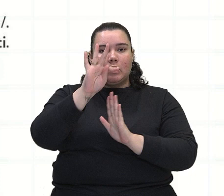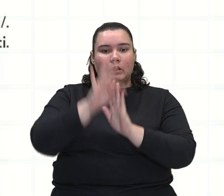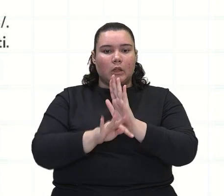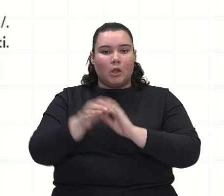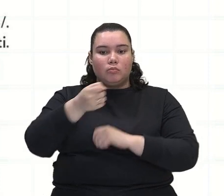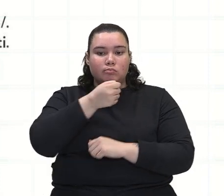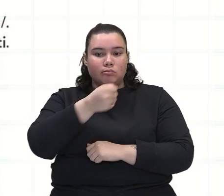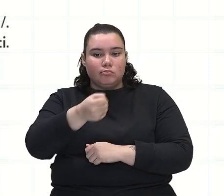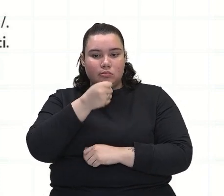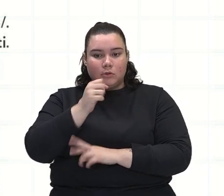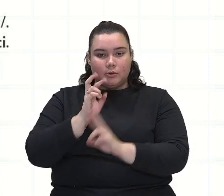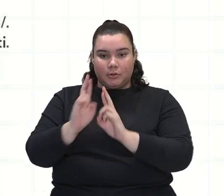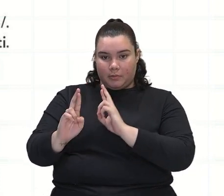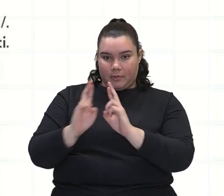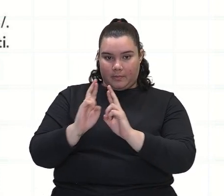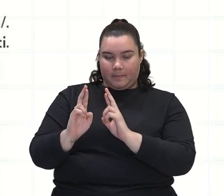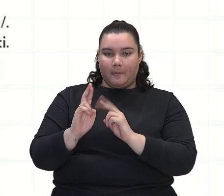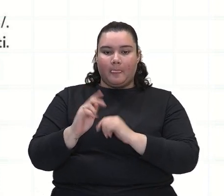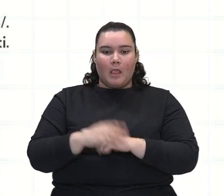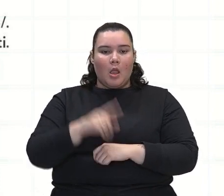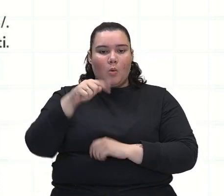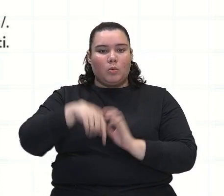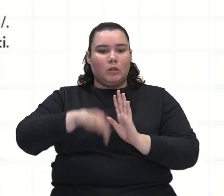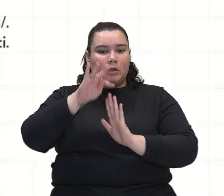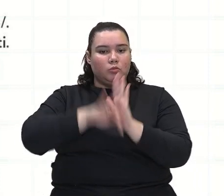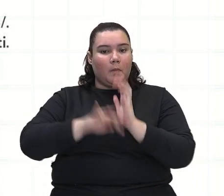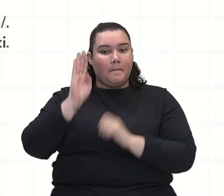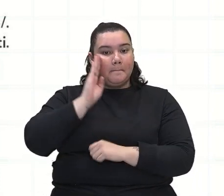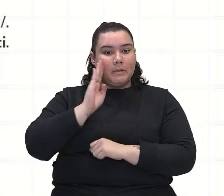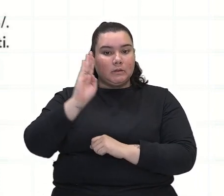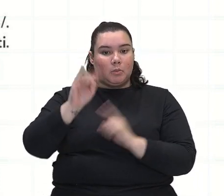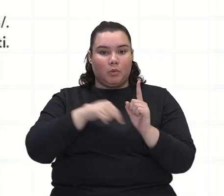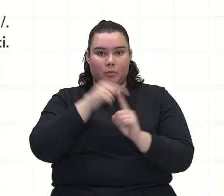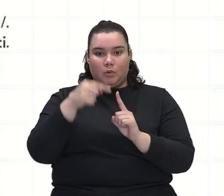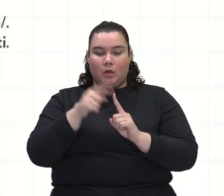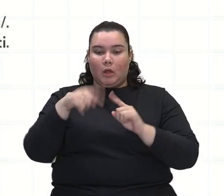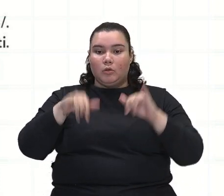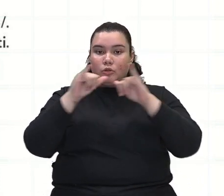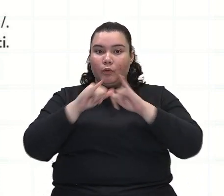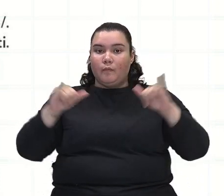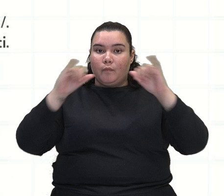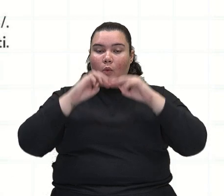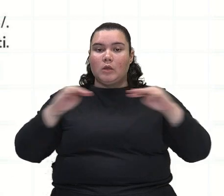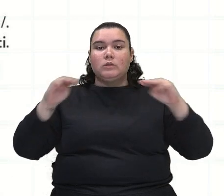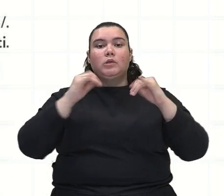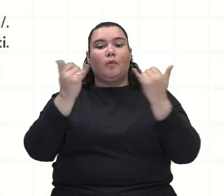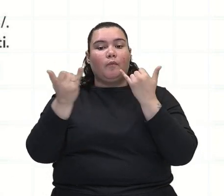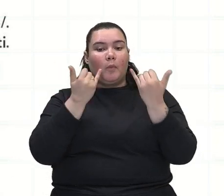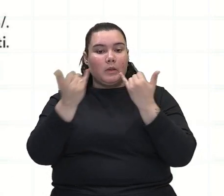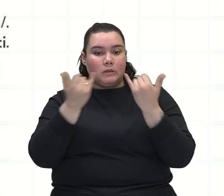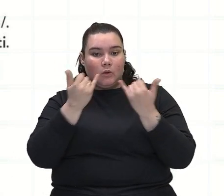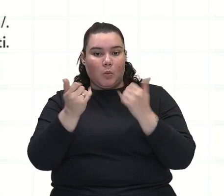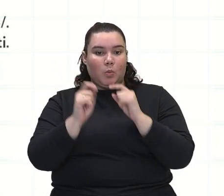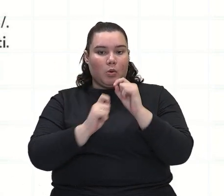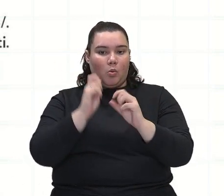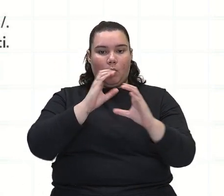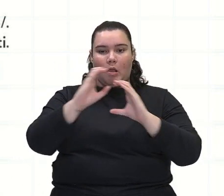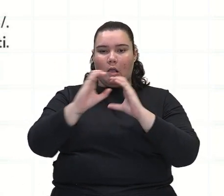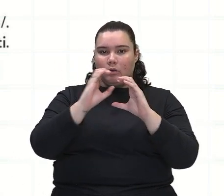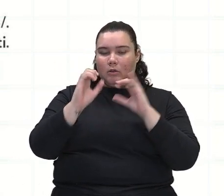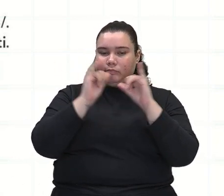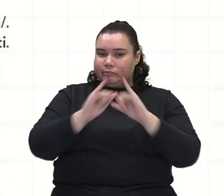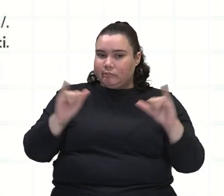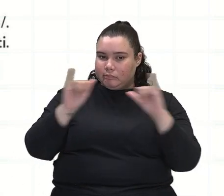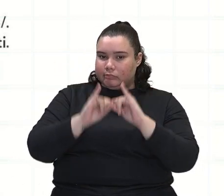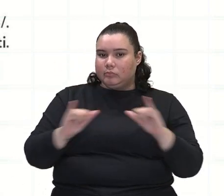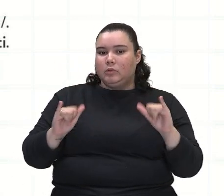jornalístico, né? O texto jornalístico é aquele em que o principal objetivo é a divulgação de informações pelos veículos de